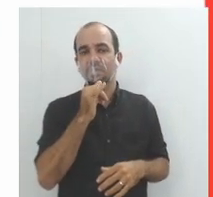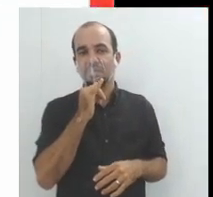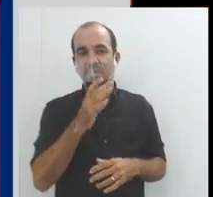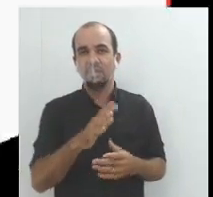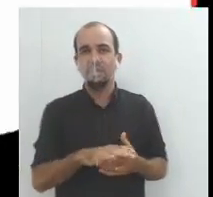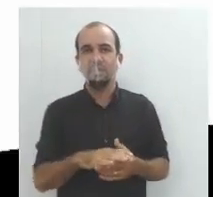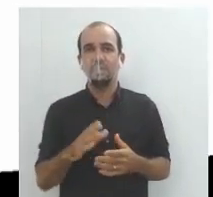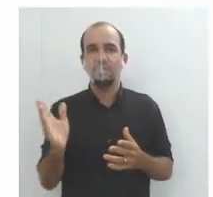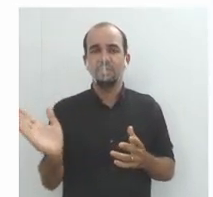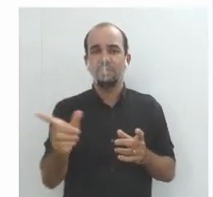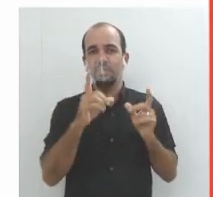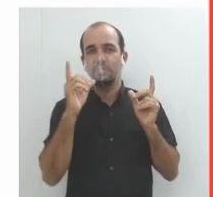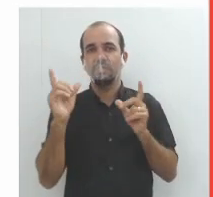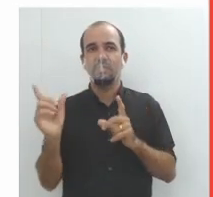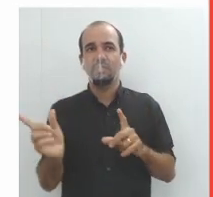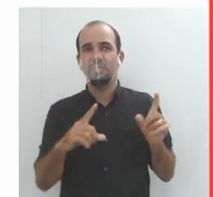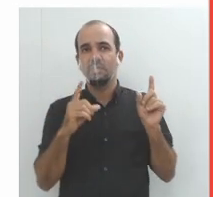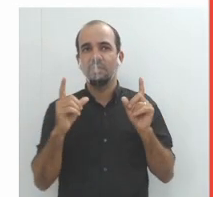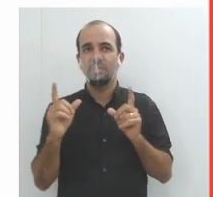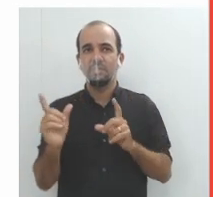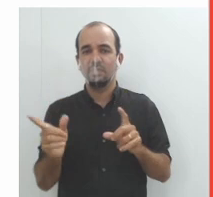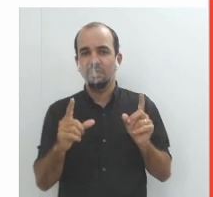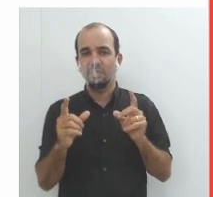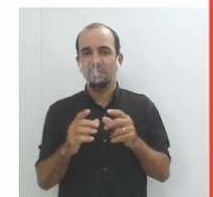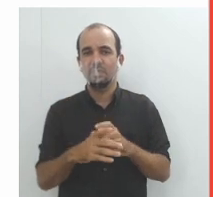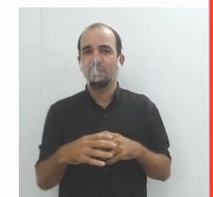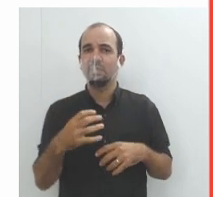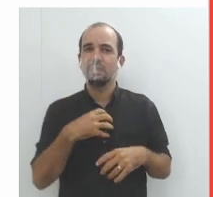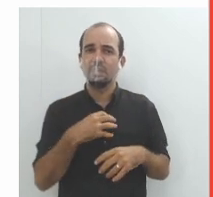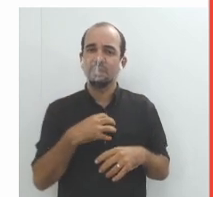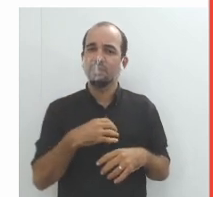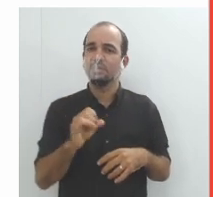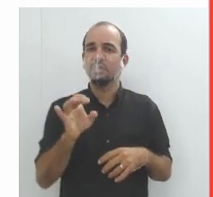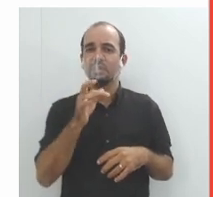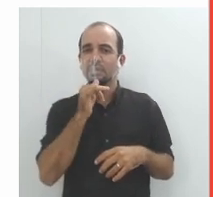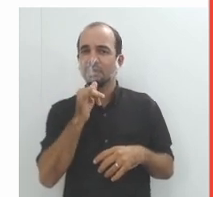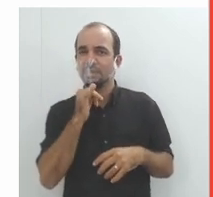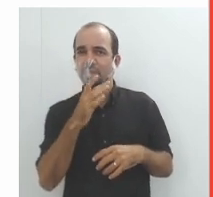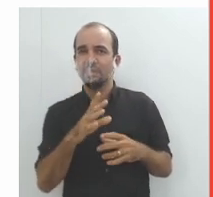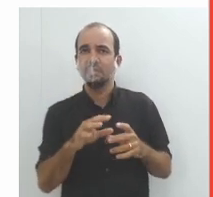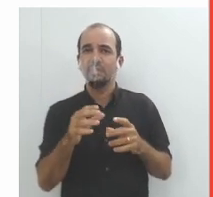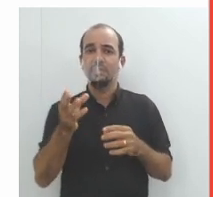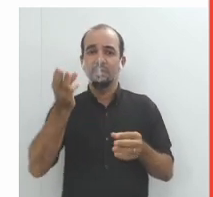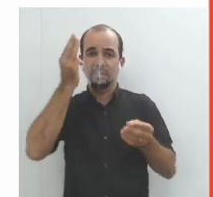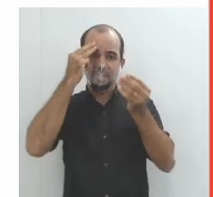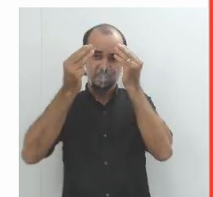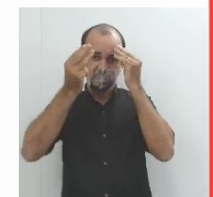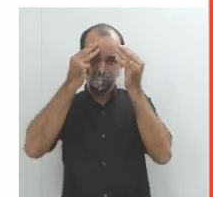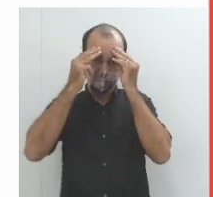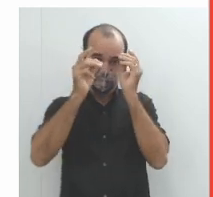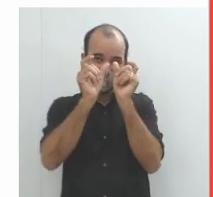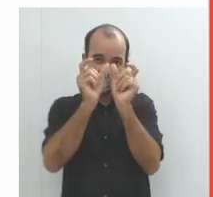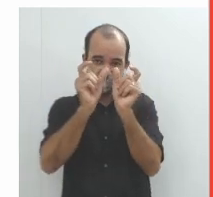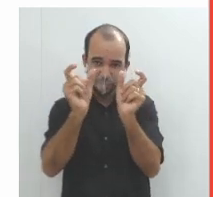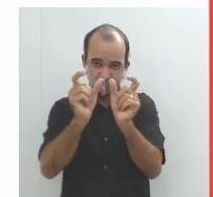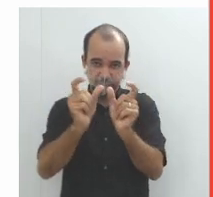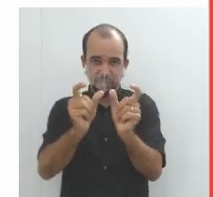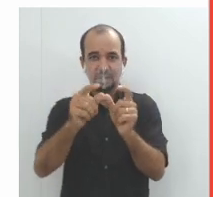bem rapidinho uns exemplos que você pode dar